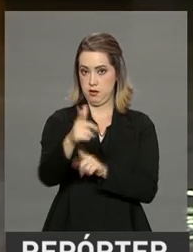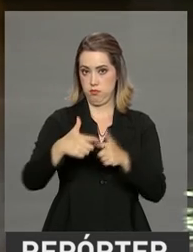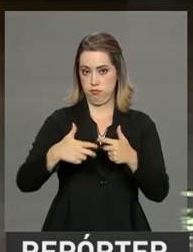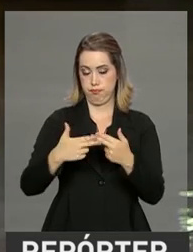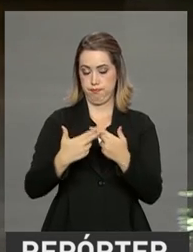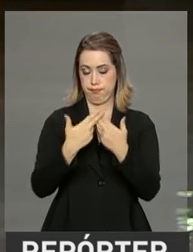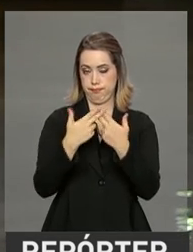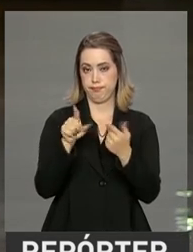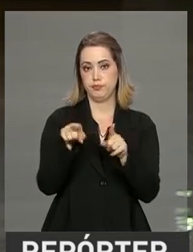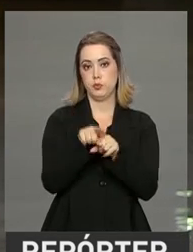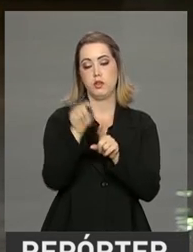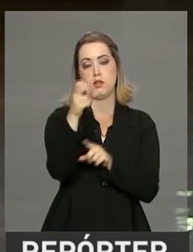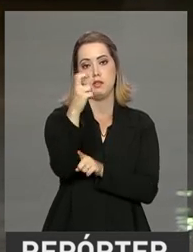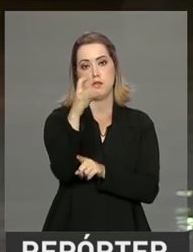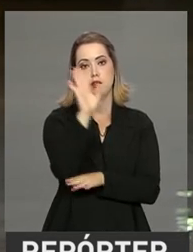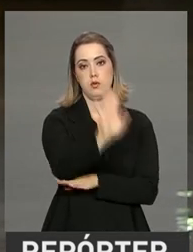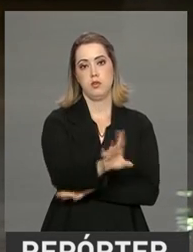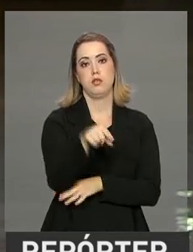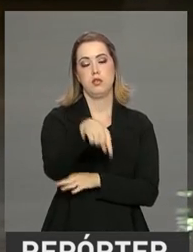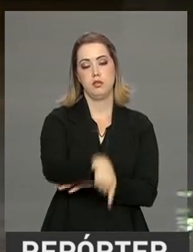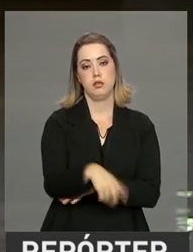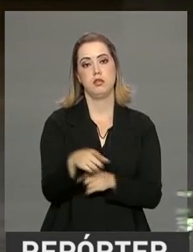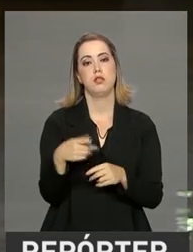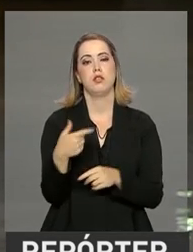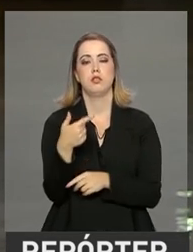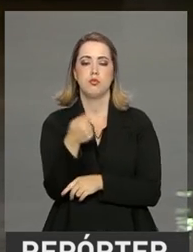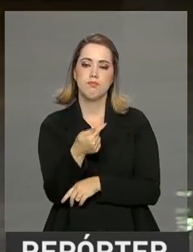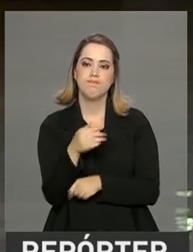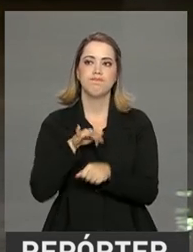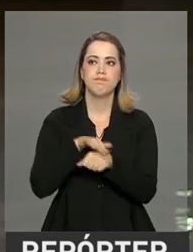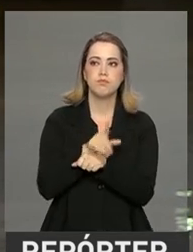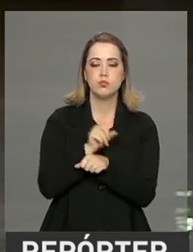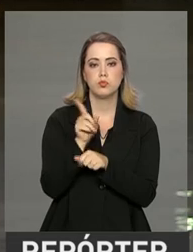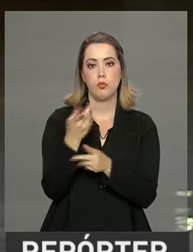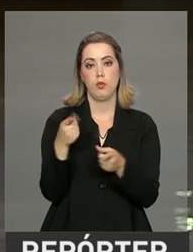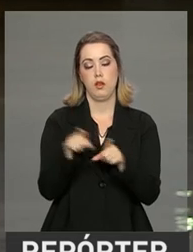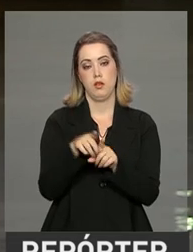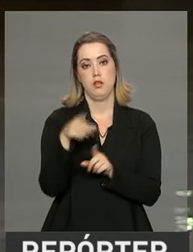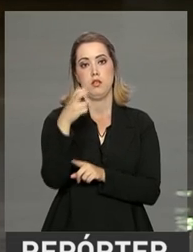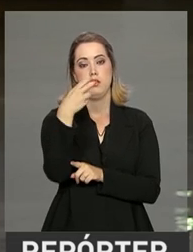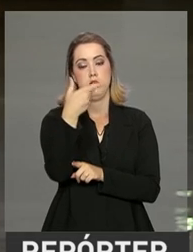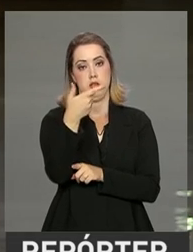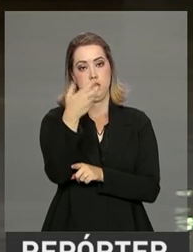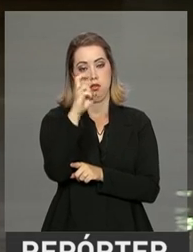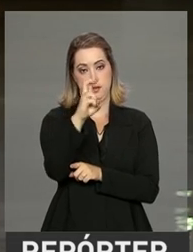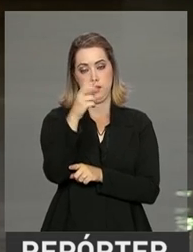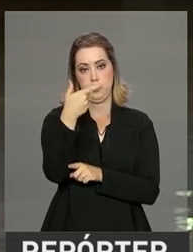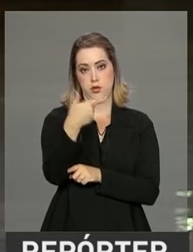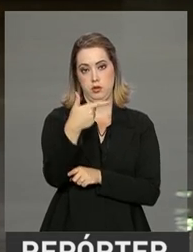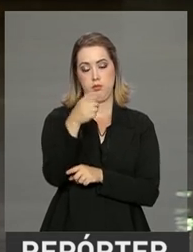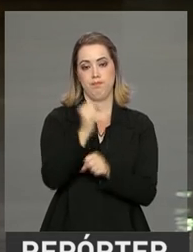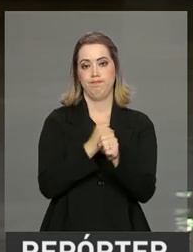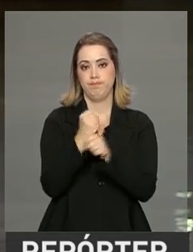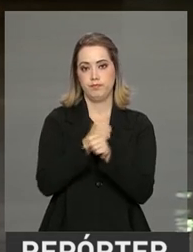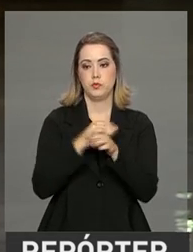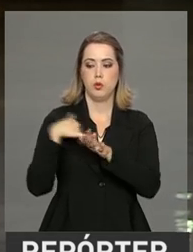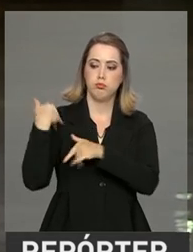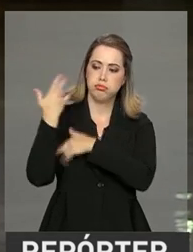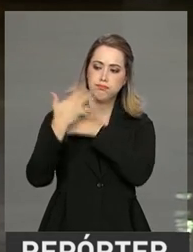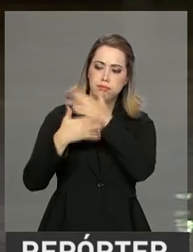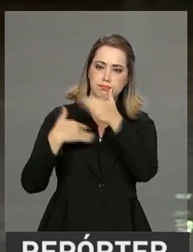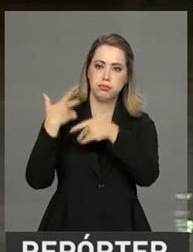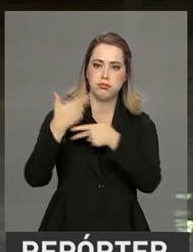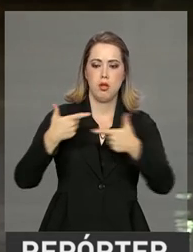tarde, 7 da noite, no horário de Brasília. O acordo encerra 52 anos de conflitos que deixaram 220